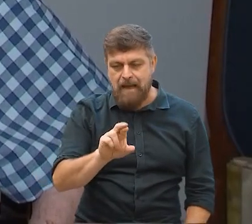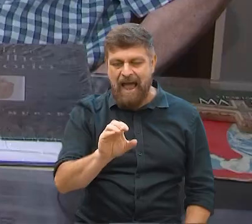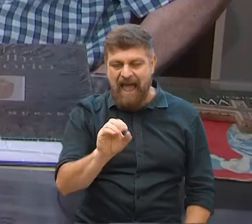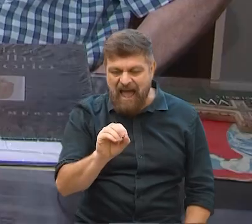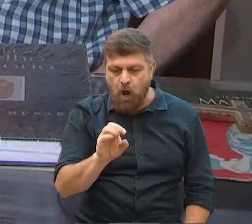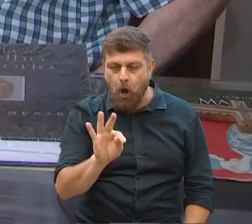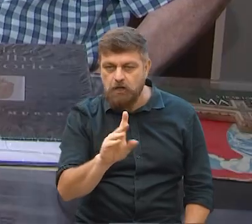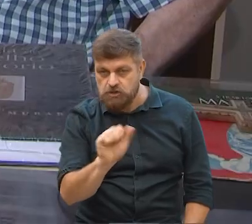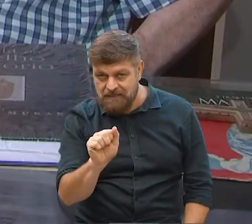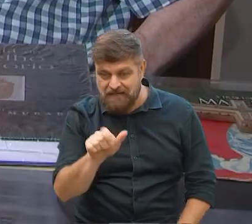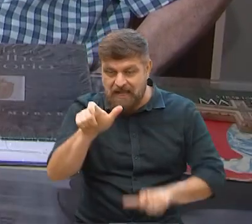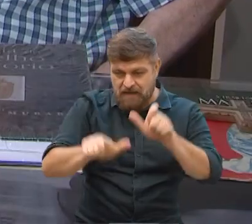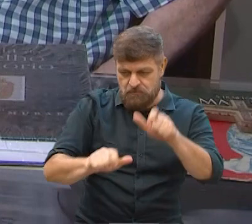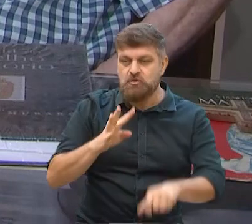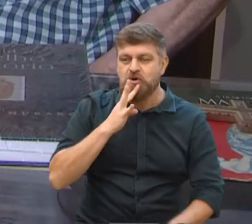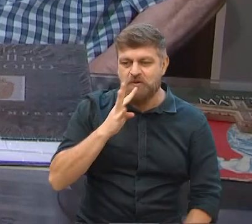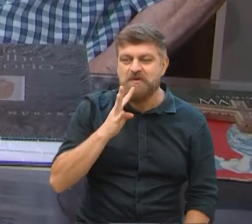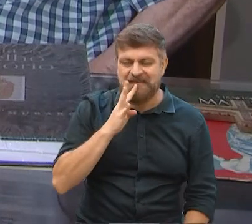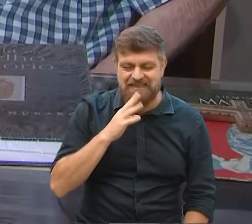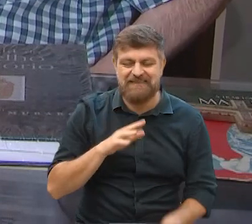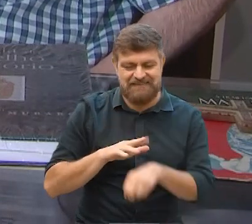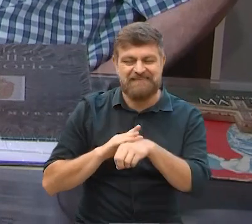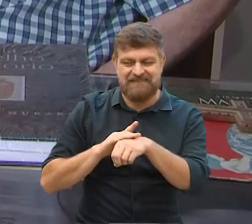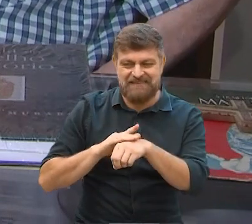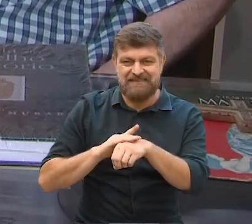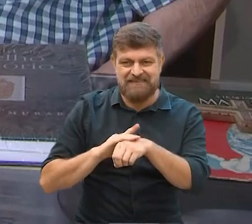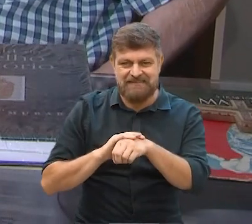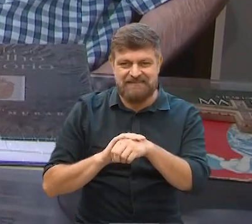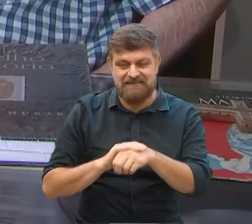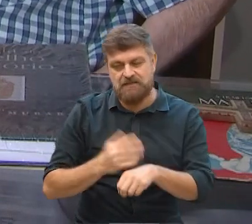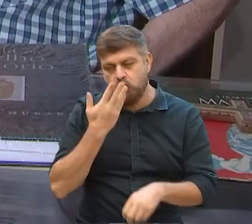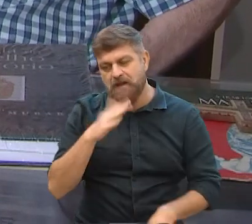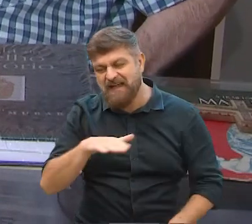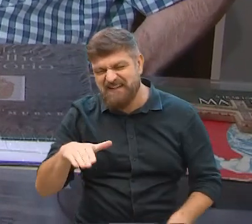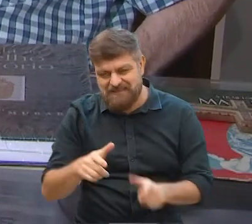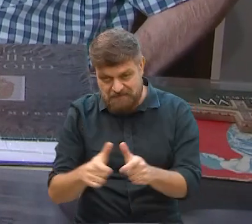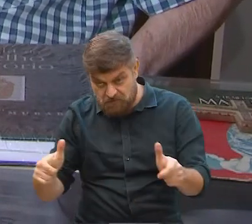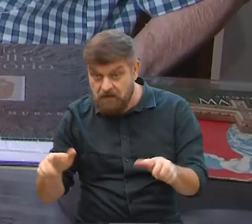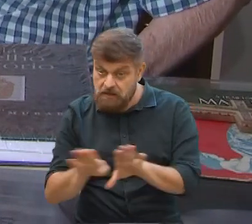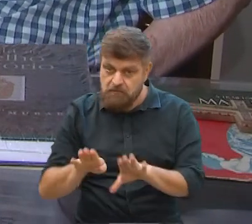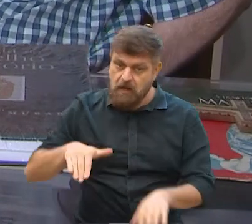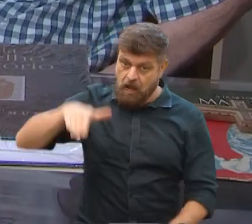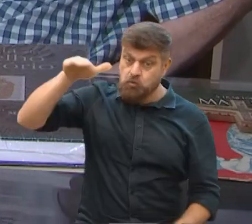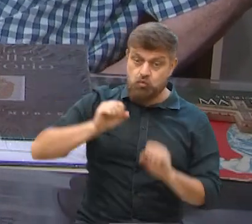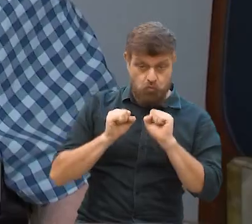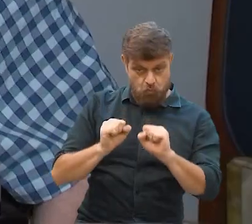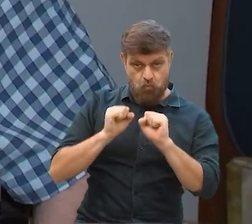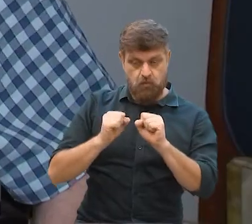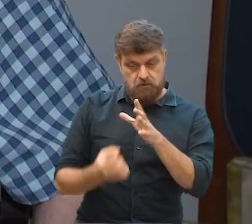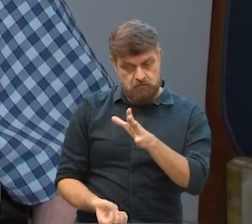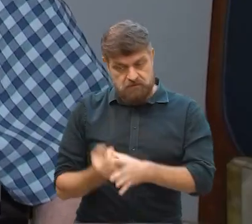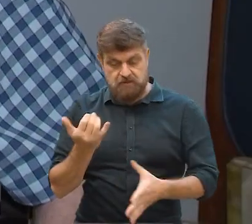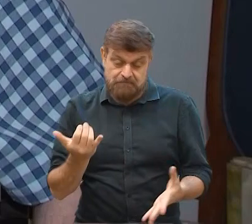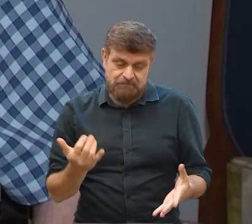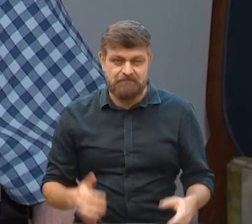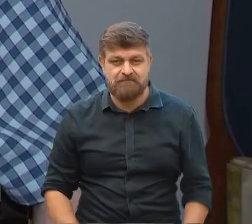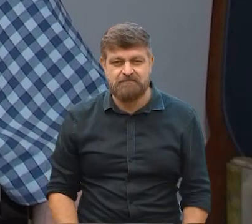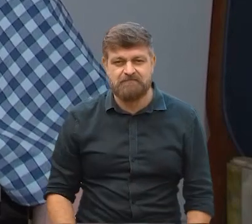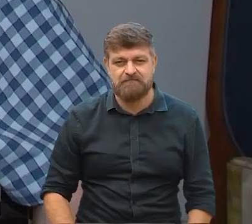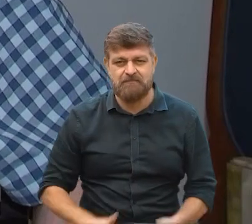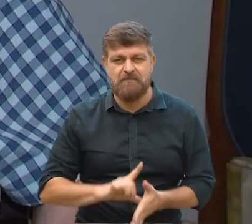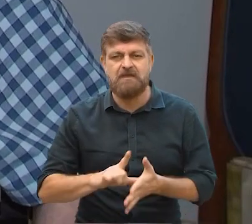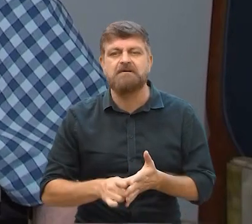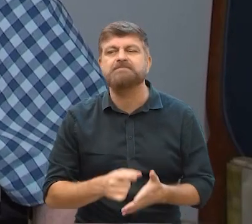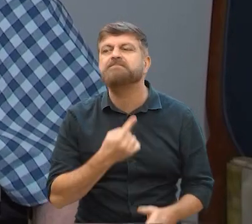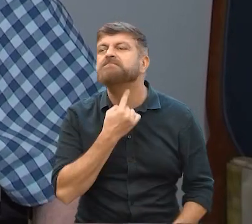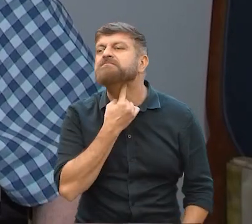Mas popularmente é conhecido como cachumba. Bom, cachumba, doença de criança e também de adulto às vezes. E depois nós temos